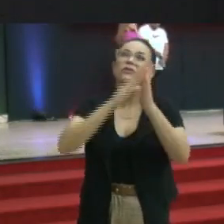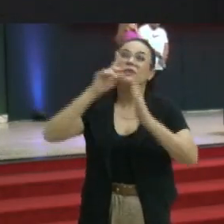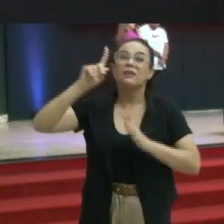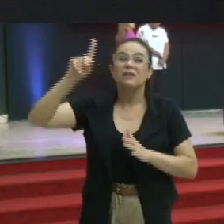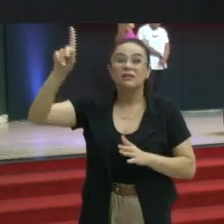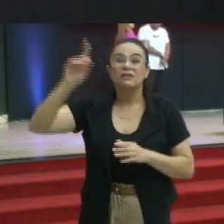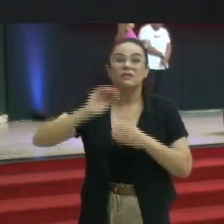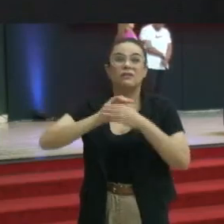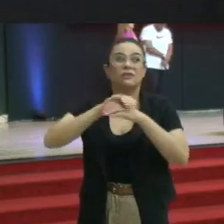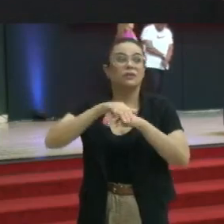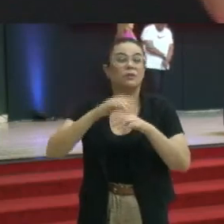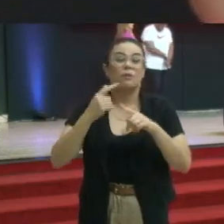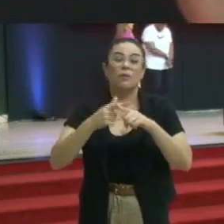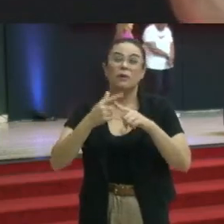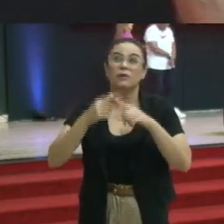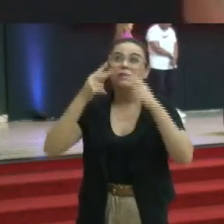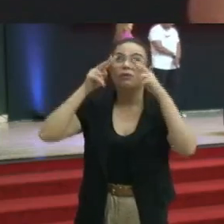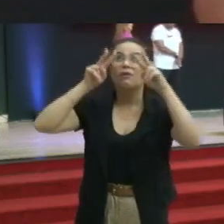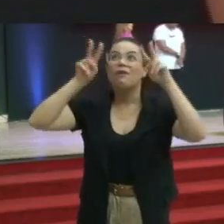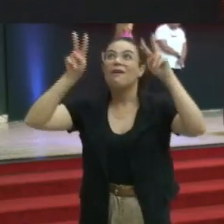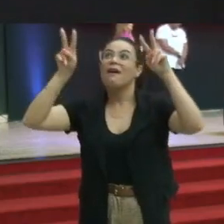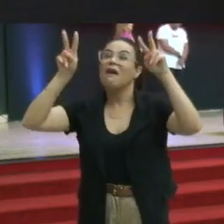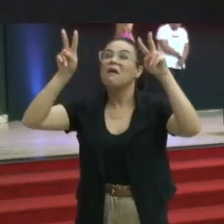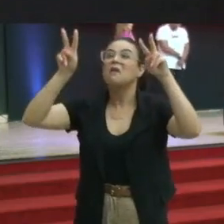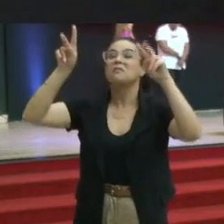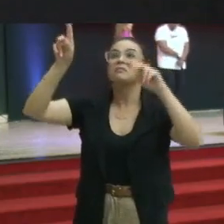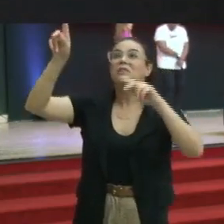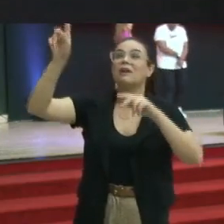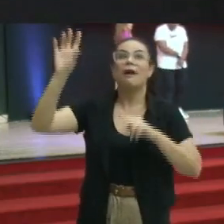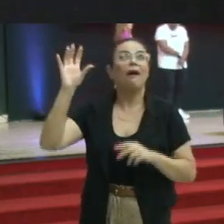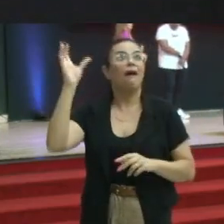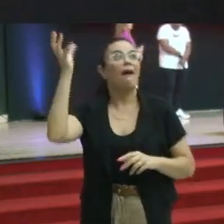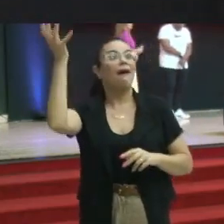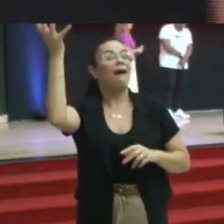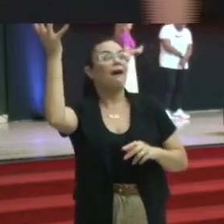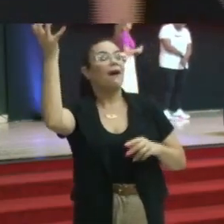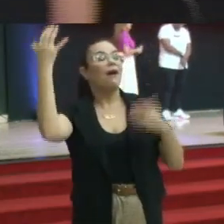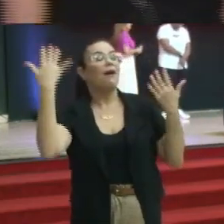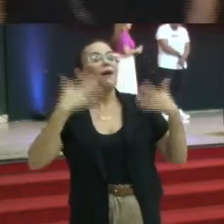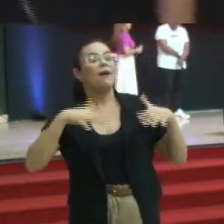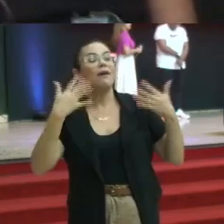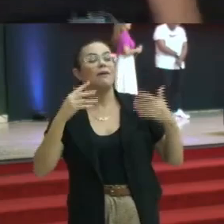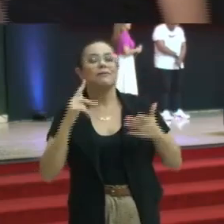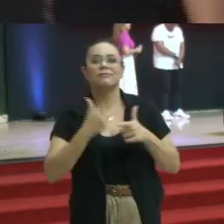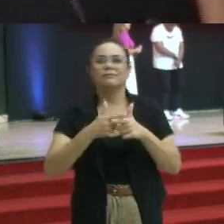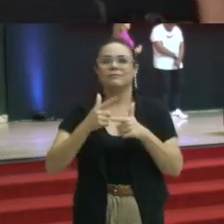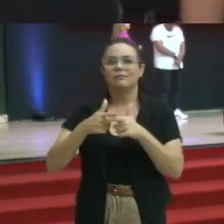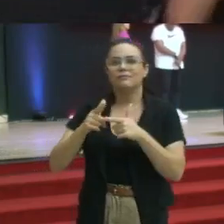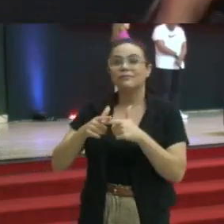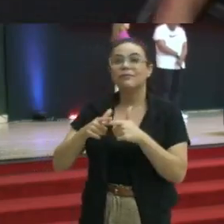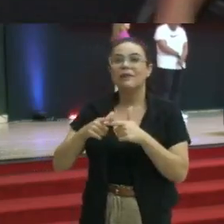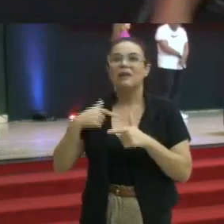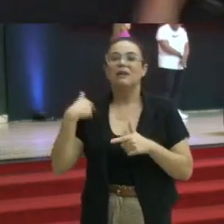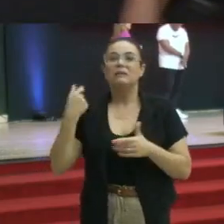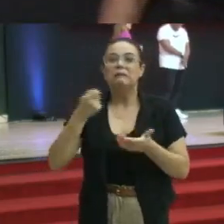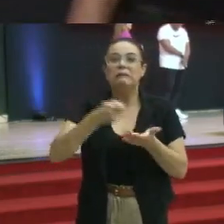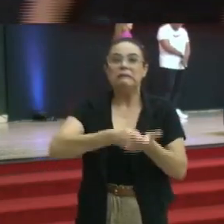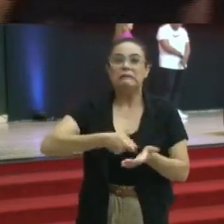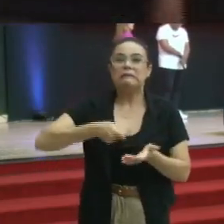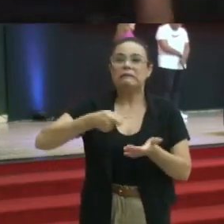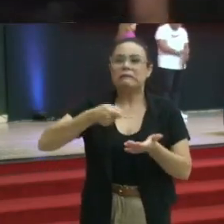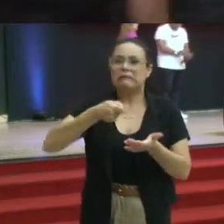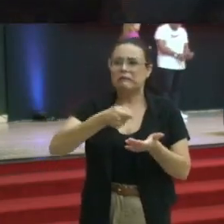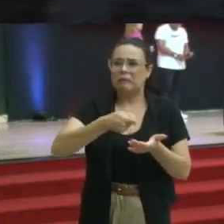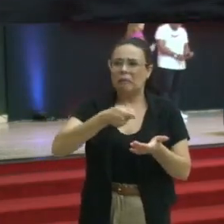porque podemos olhar para o Senhor e ter a solução dos nossos problemas. Não precisamos continuar tentando do nosso